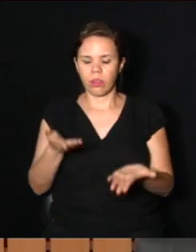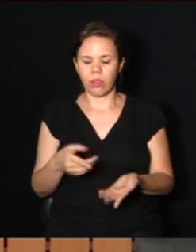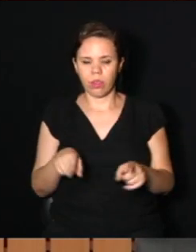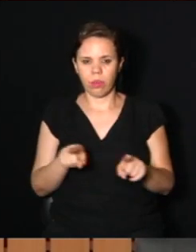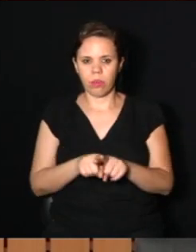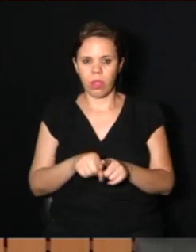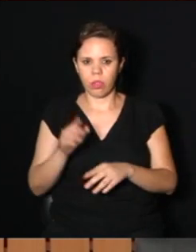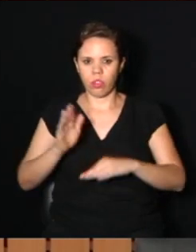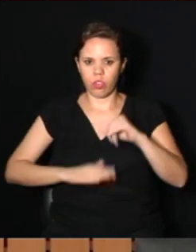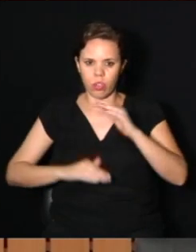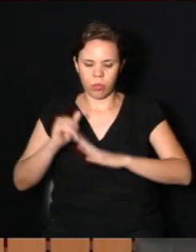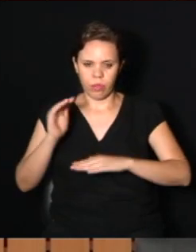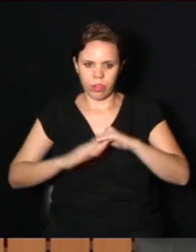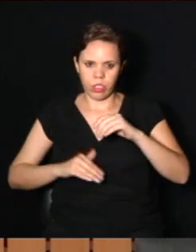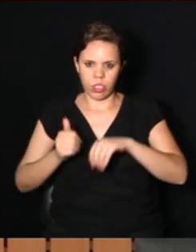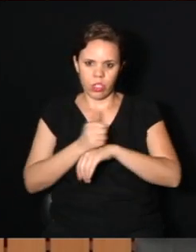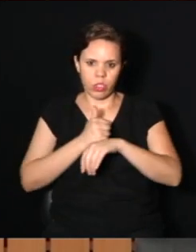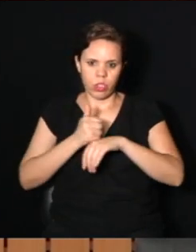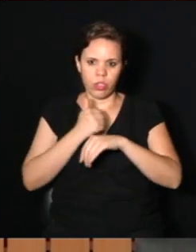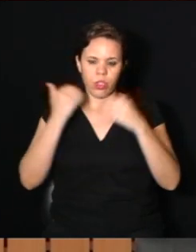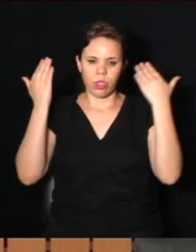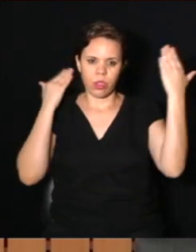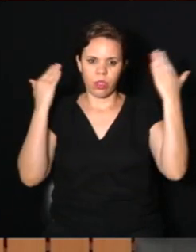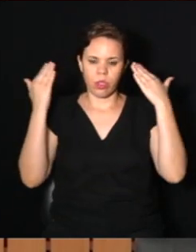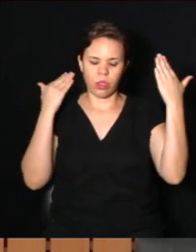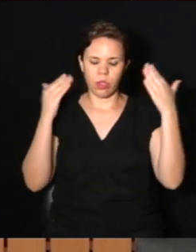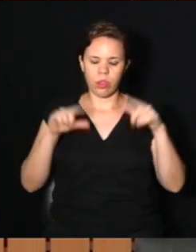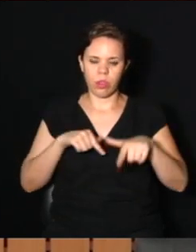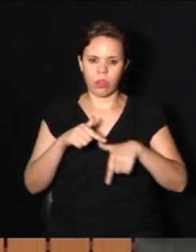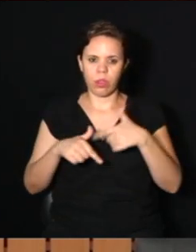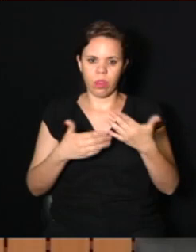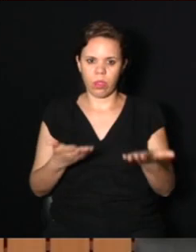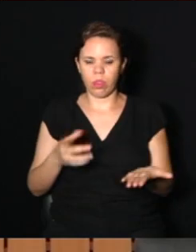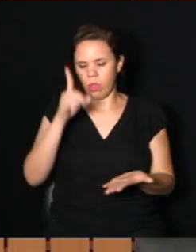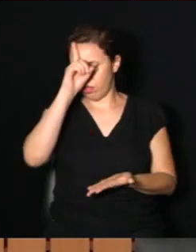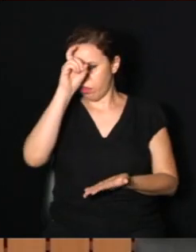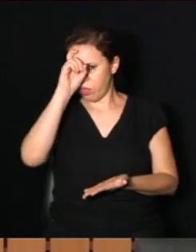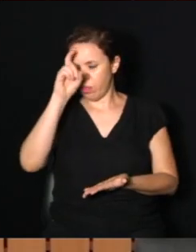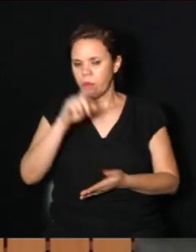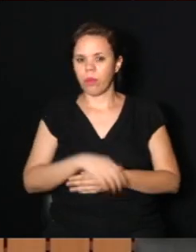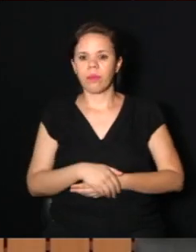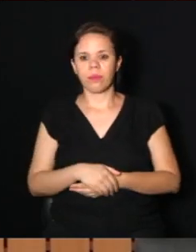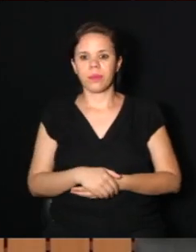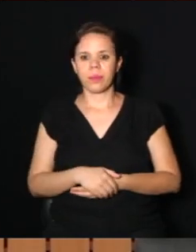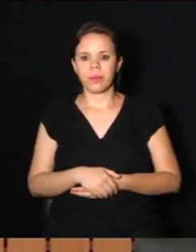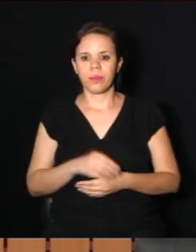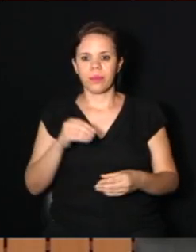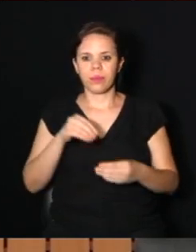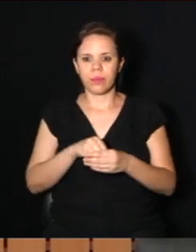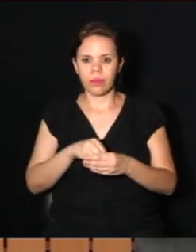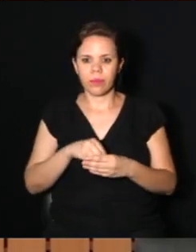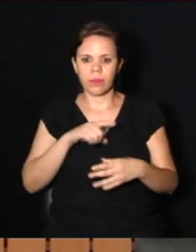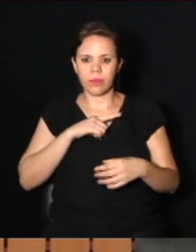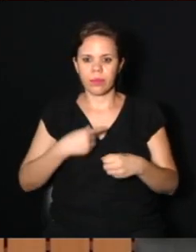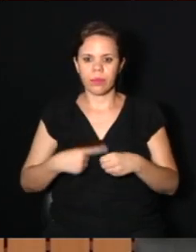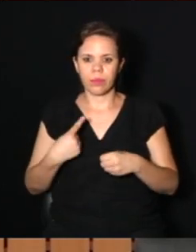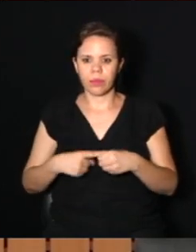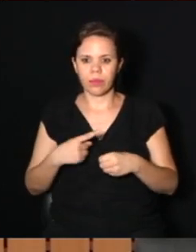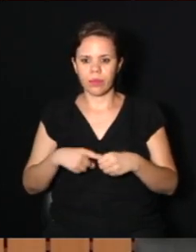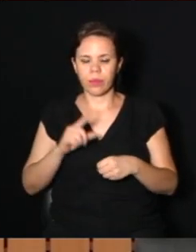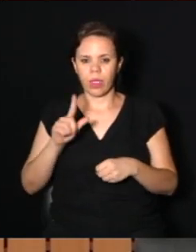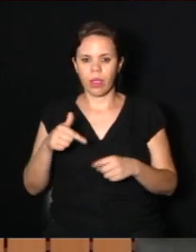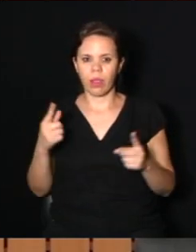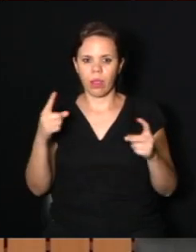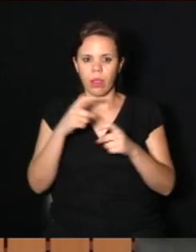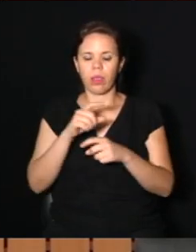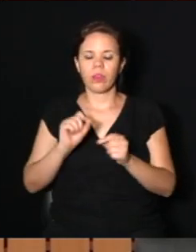dos profissionais de psicologia que atuam no serviço. Então, o Hospital Mário Gatti, dentro do município, é um dos de maior